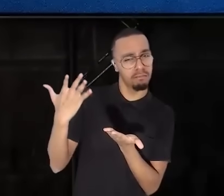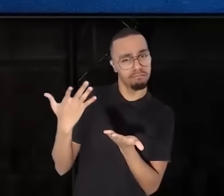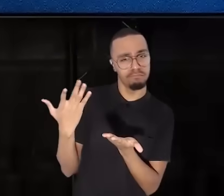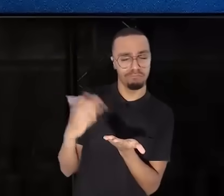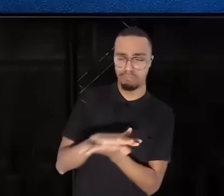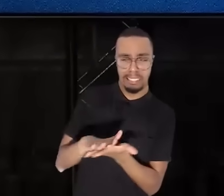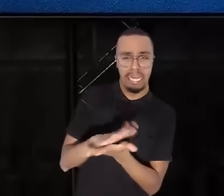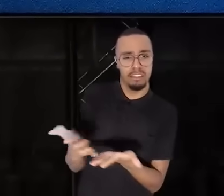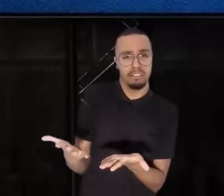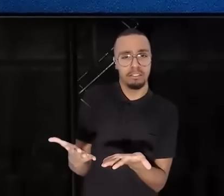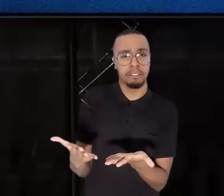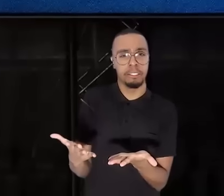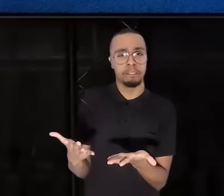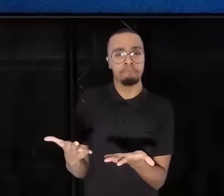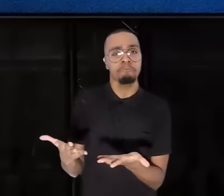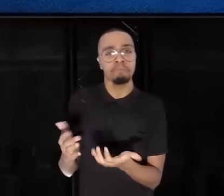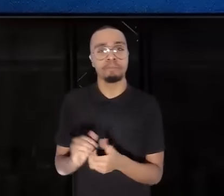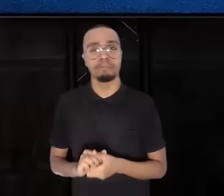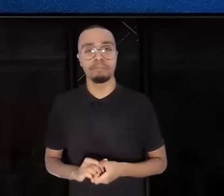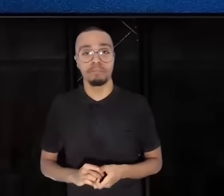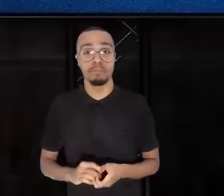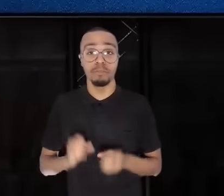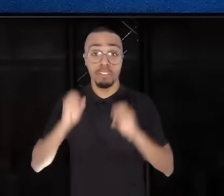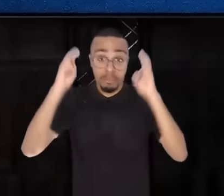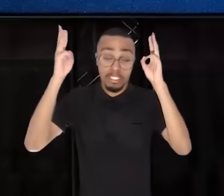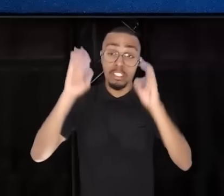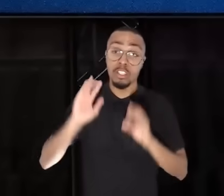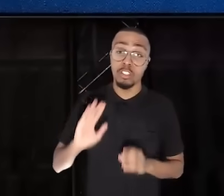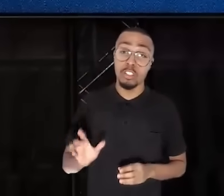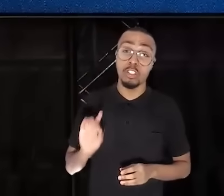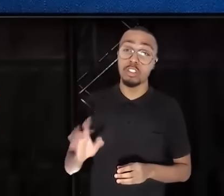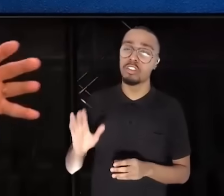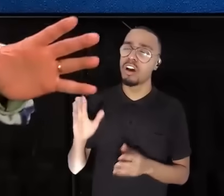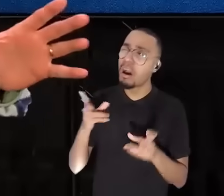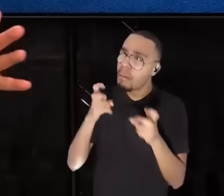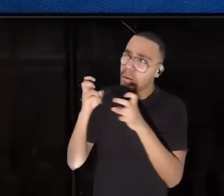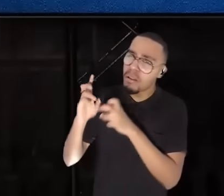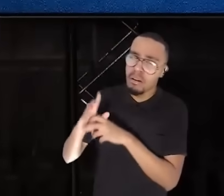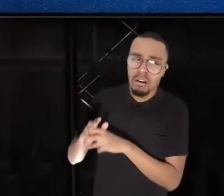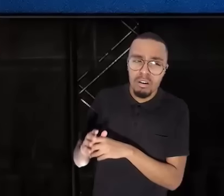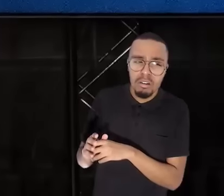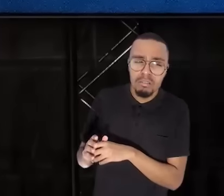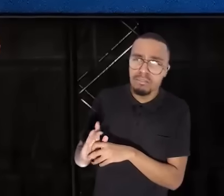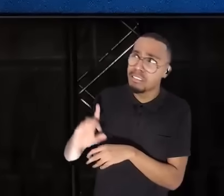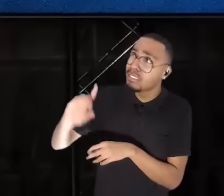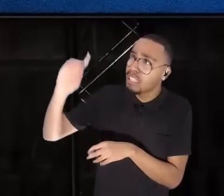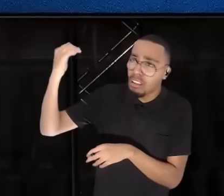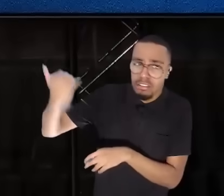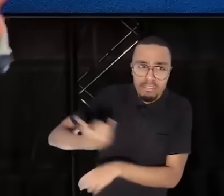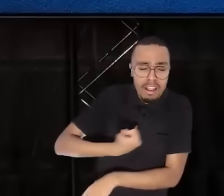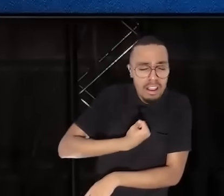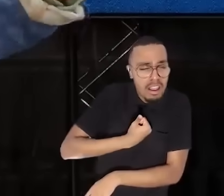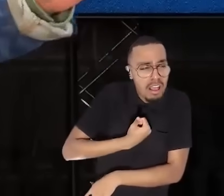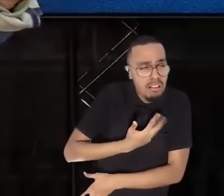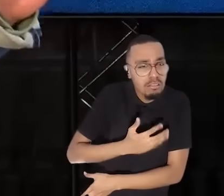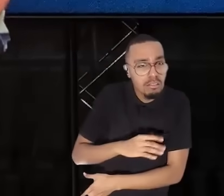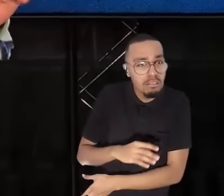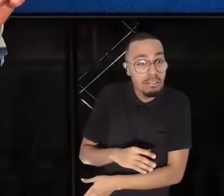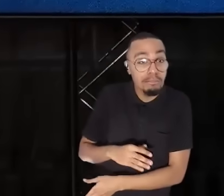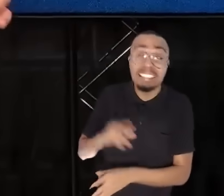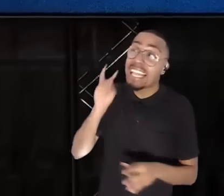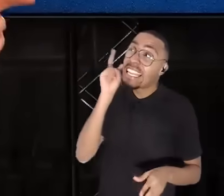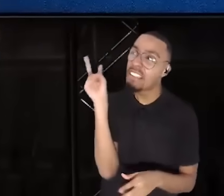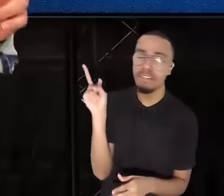base, não tinha nada. Ele ouve uma voz dizendo, olha, você vai descer lá no palácio e vai dizer para ele liberar meu